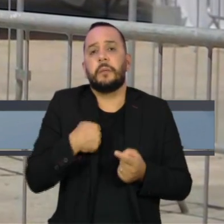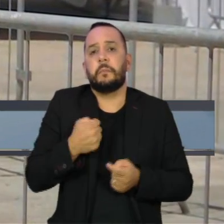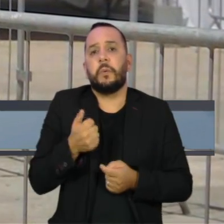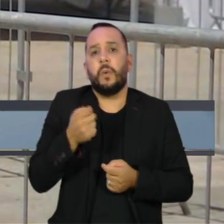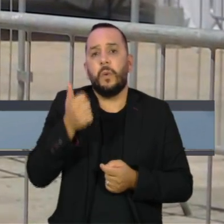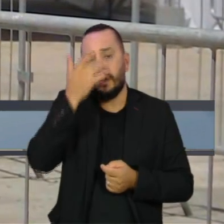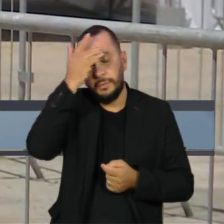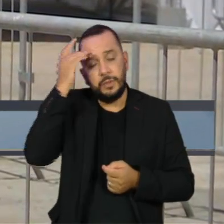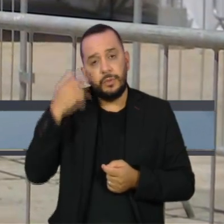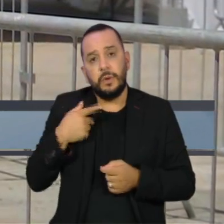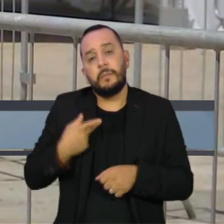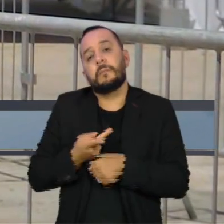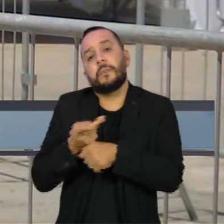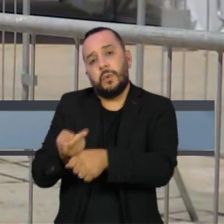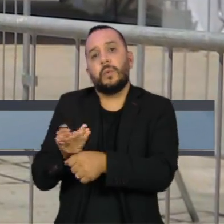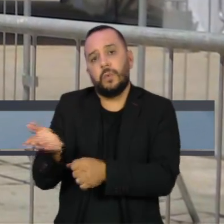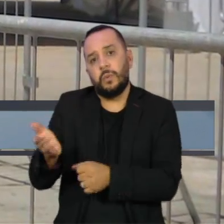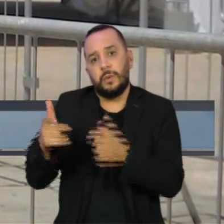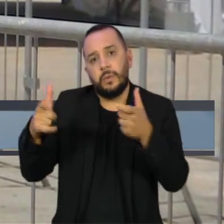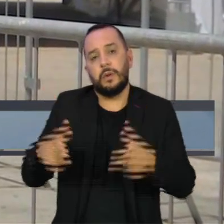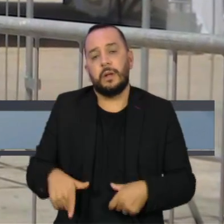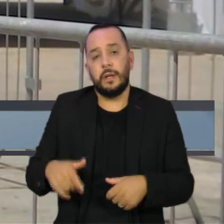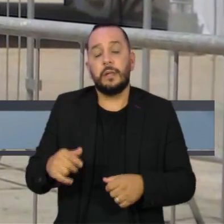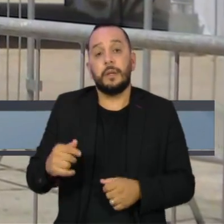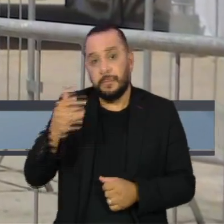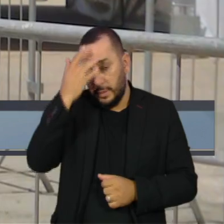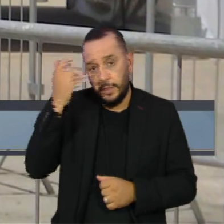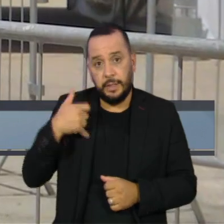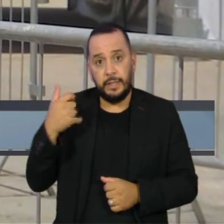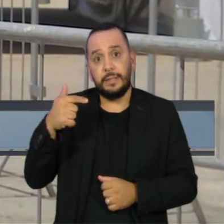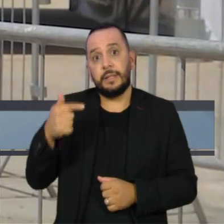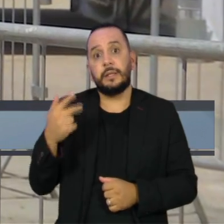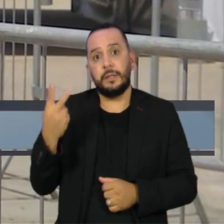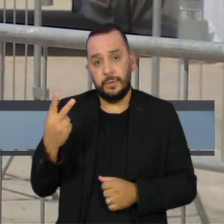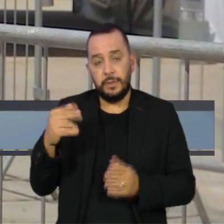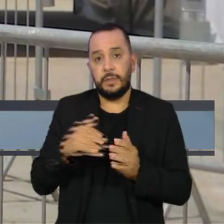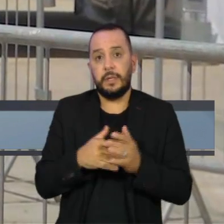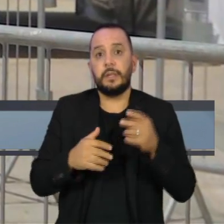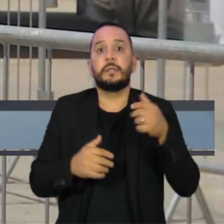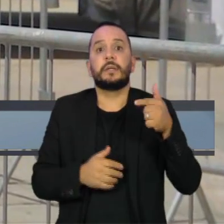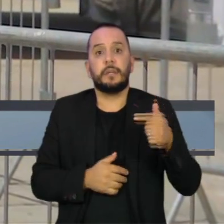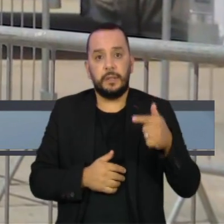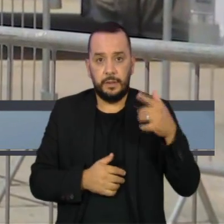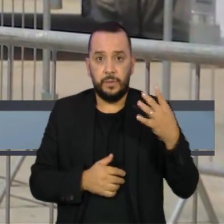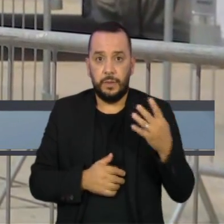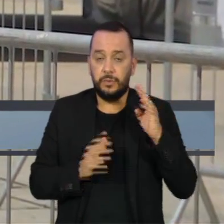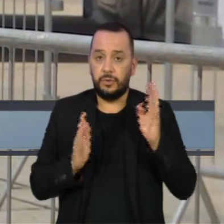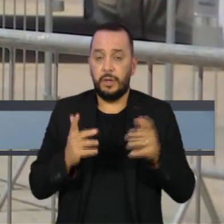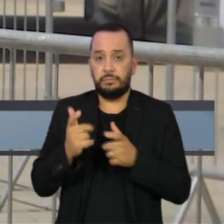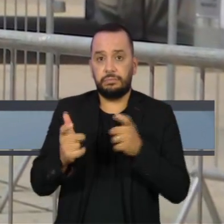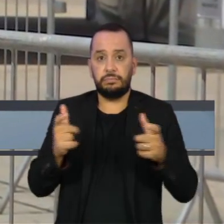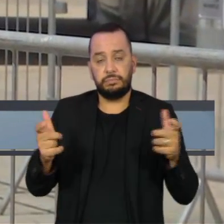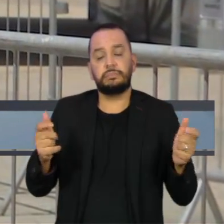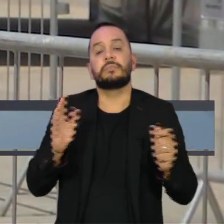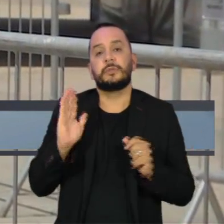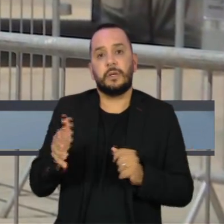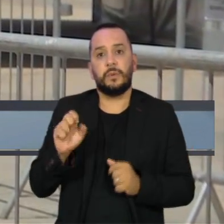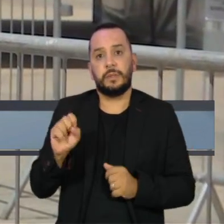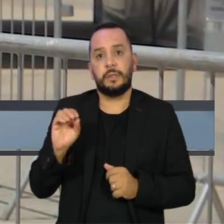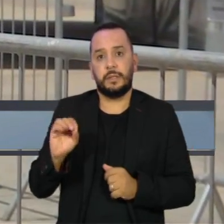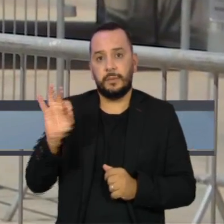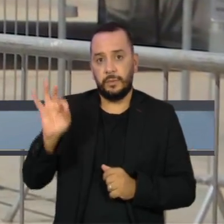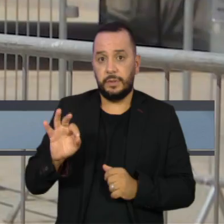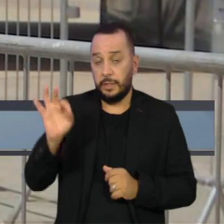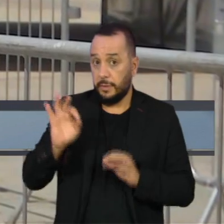já que o público entre 72 e 74 anos já foi vacinado em mais de oitenta por cento mas as atividades dos débitos